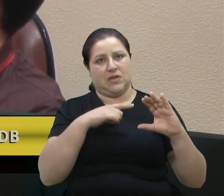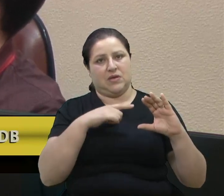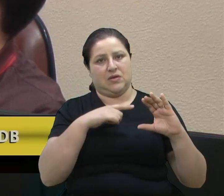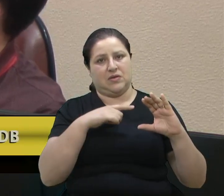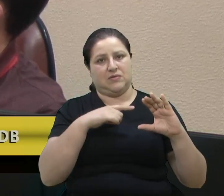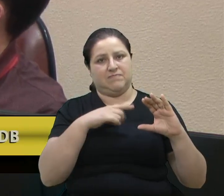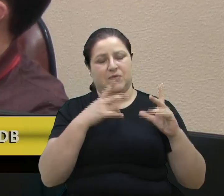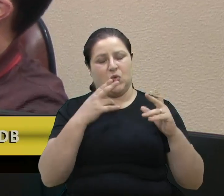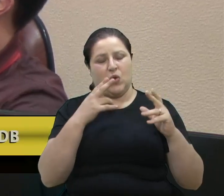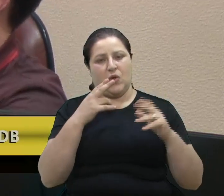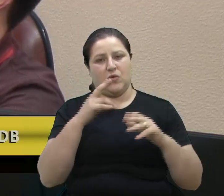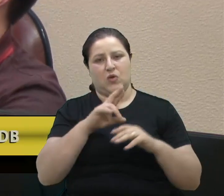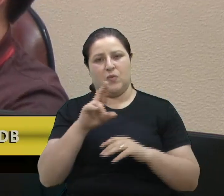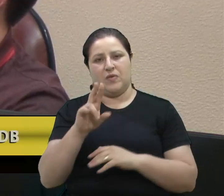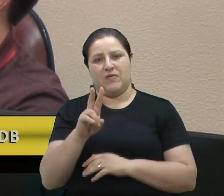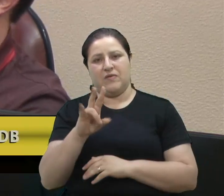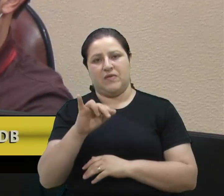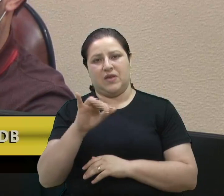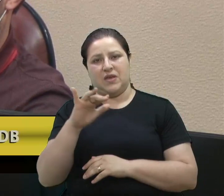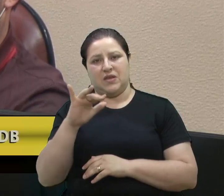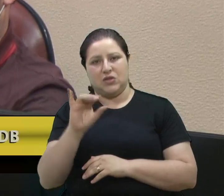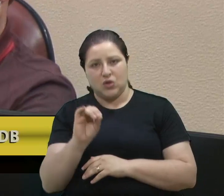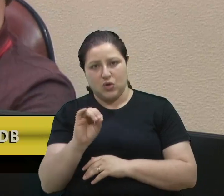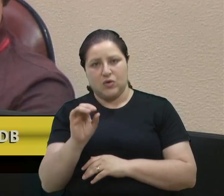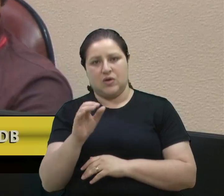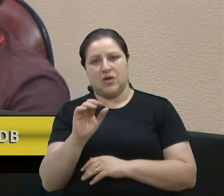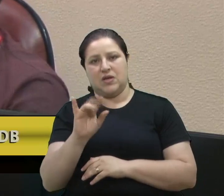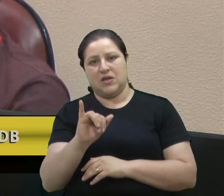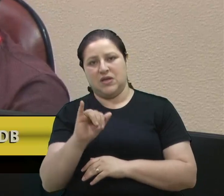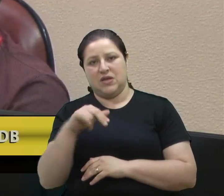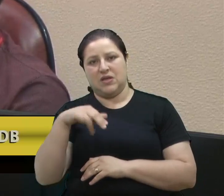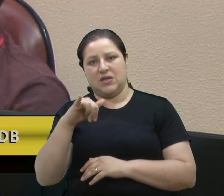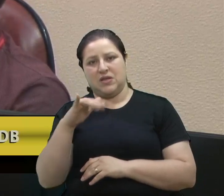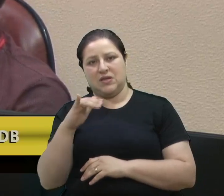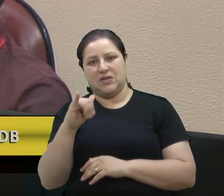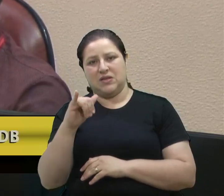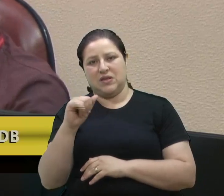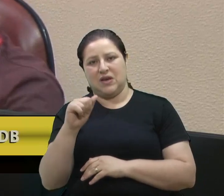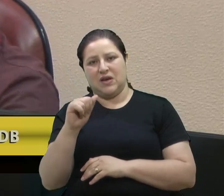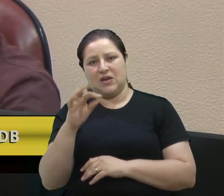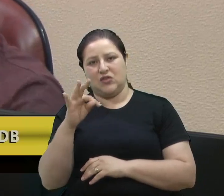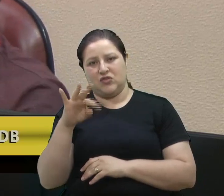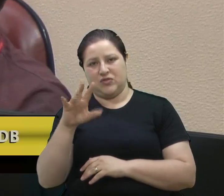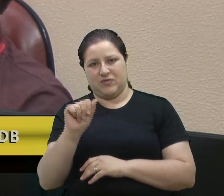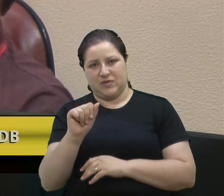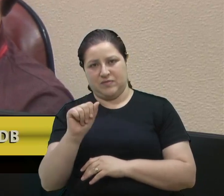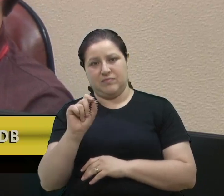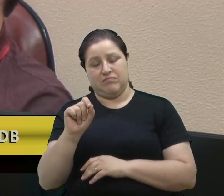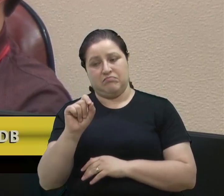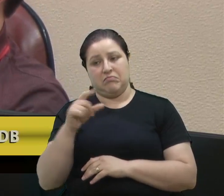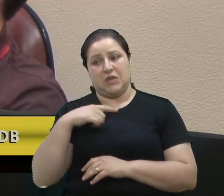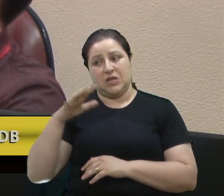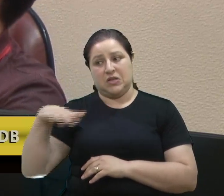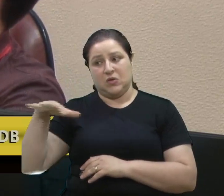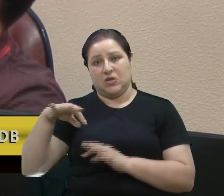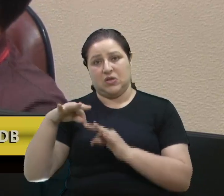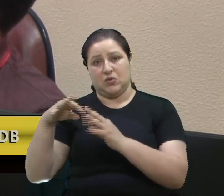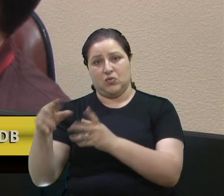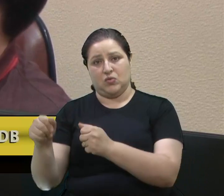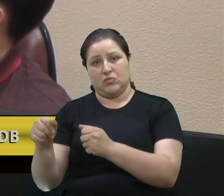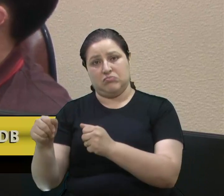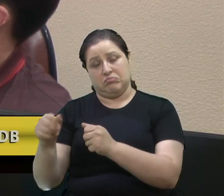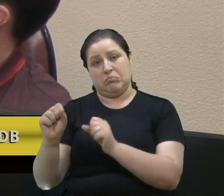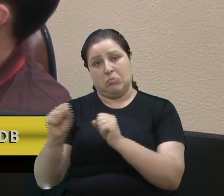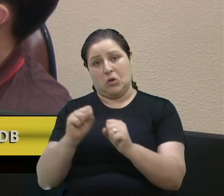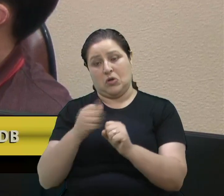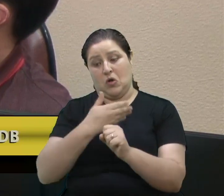vício de iniciativa. Estou jogando para o ar isso. Mas, né, mediante essa situação toda, daqui a pouco essa lei pode vir do próprio governo